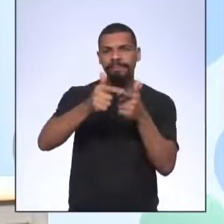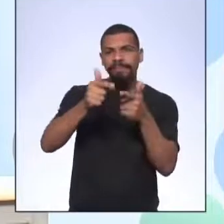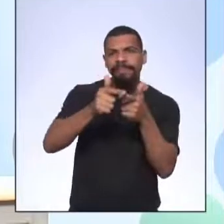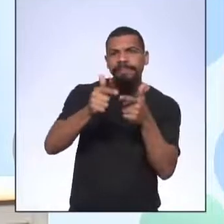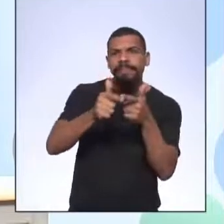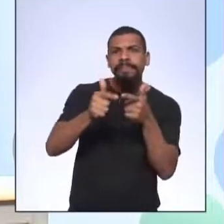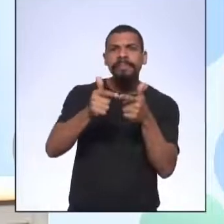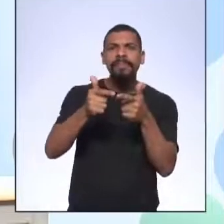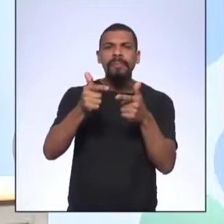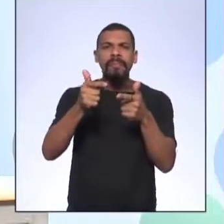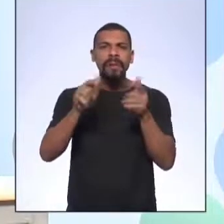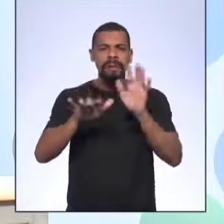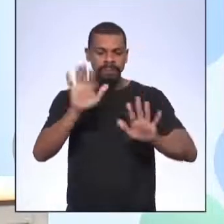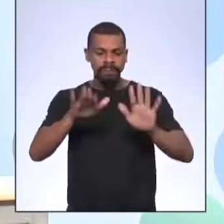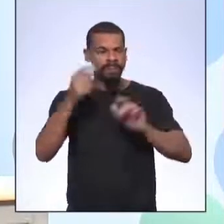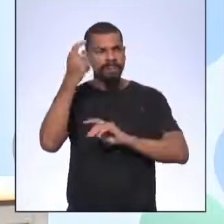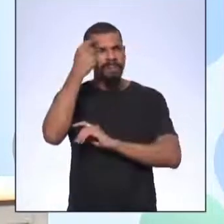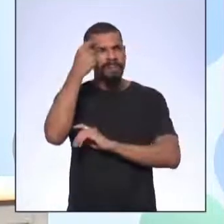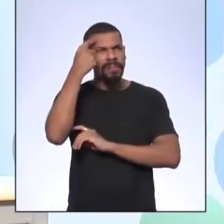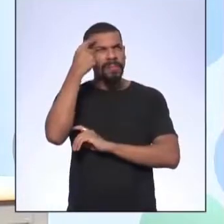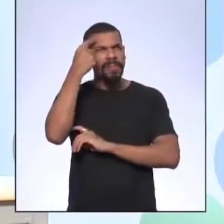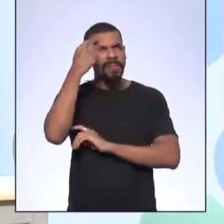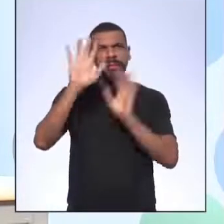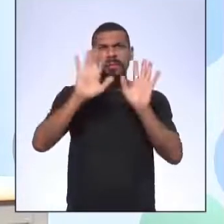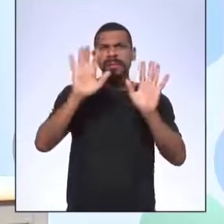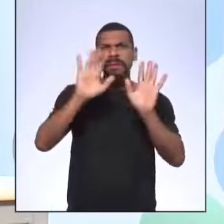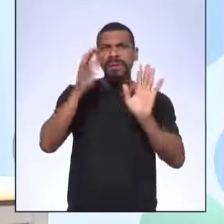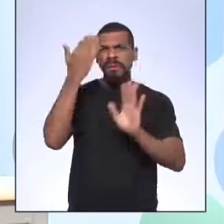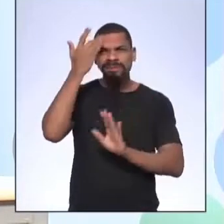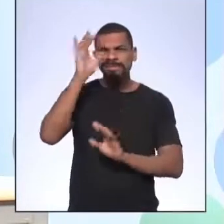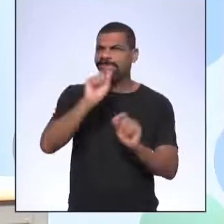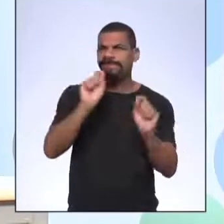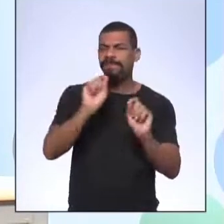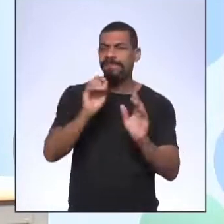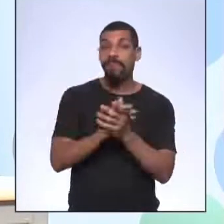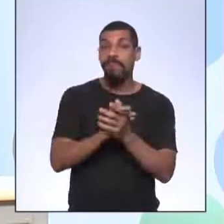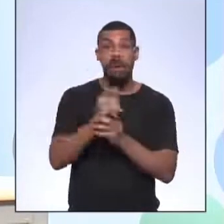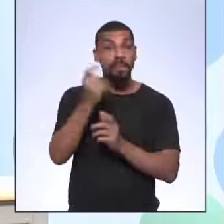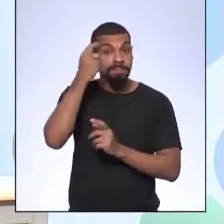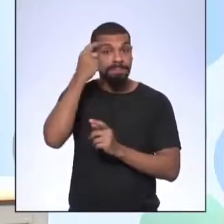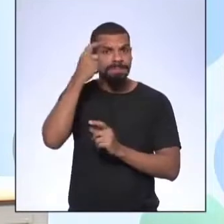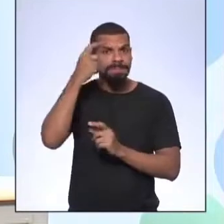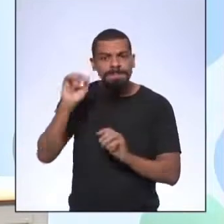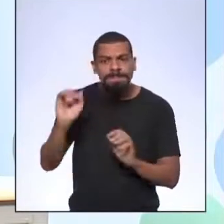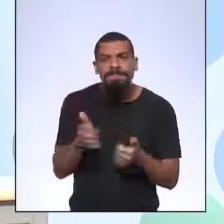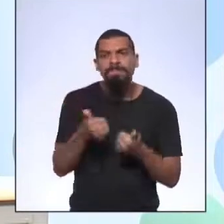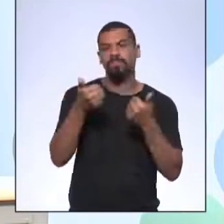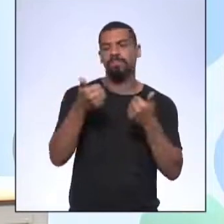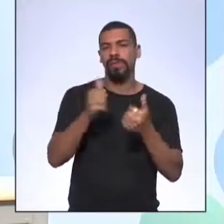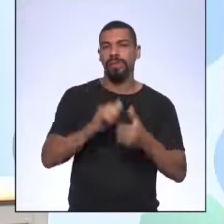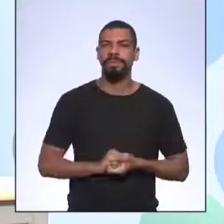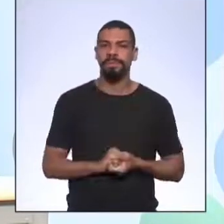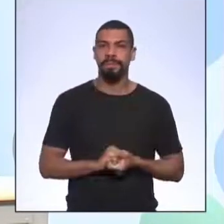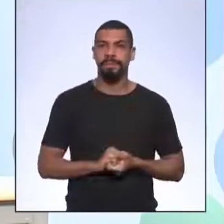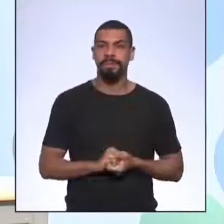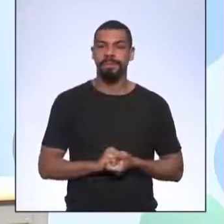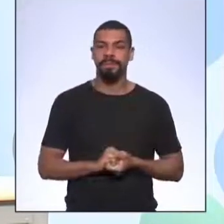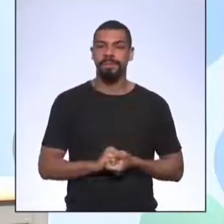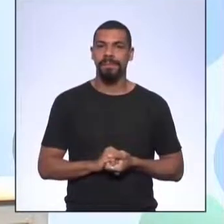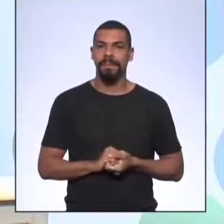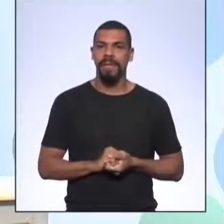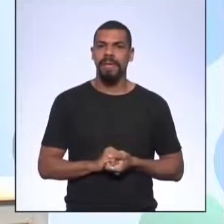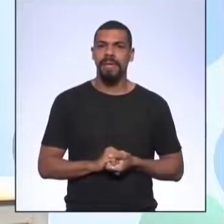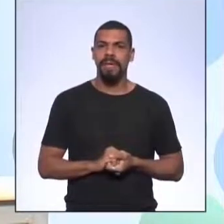alguma coisa que eu não tenho pensado antes que aconteceu para evitar justamente o que aconteceu novamente Então